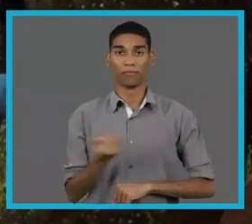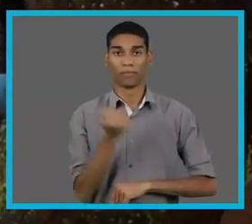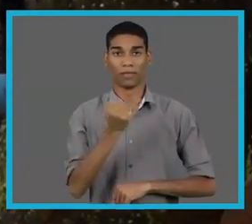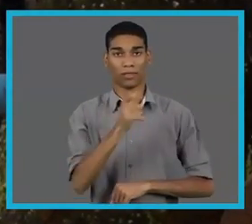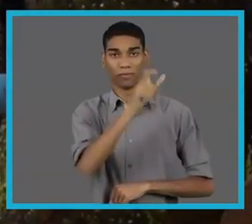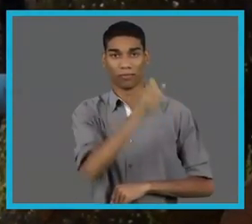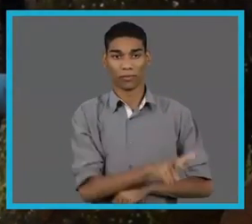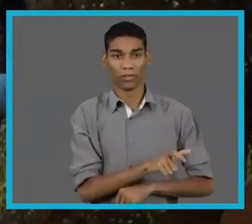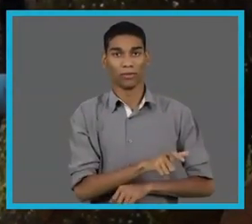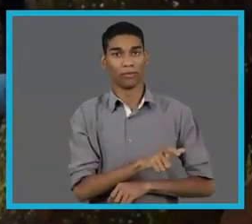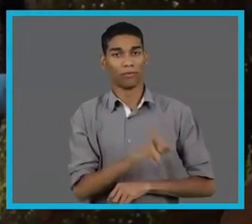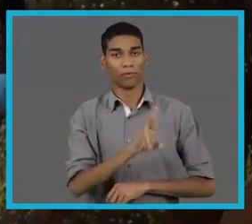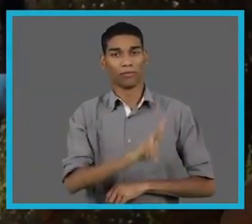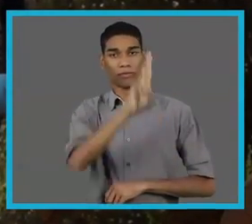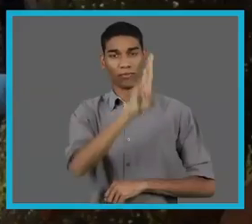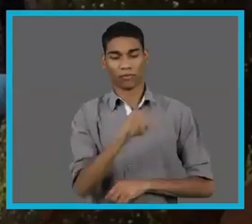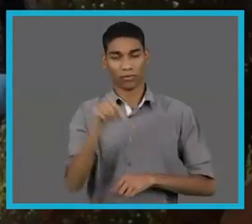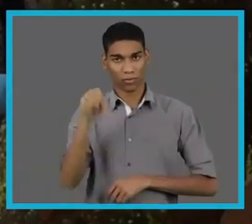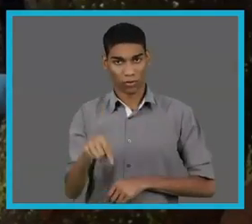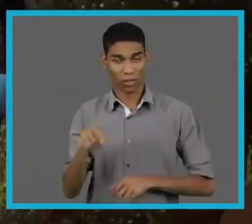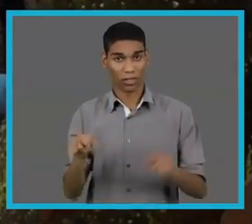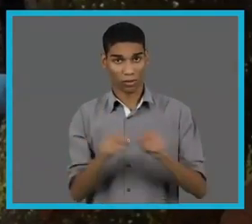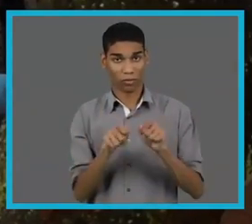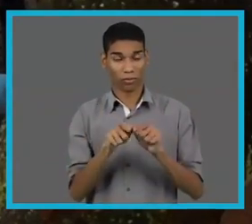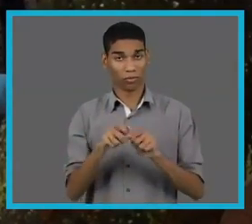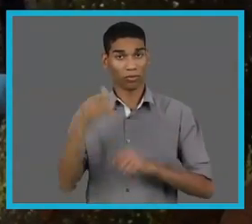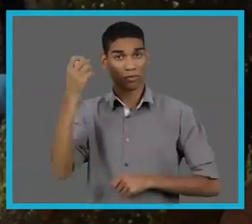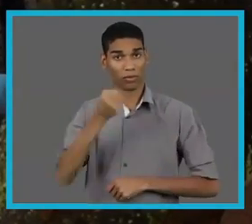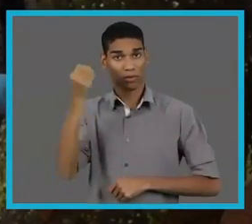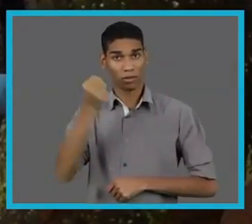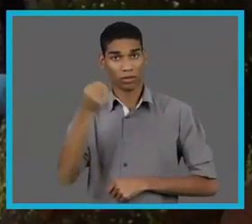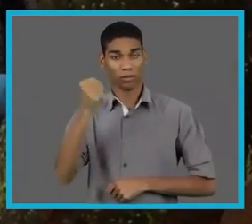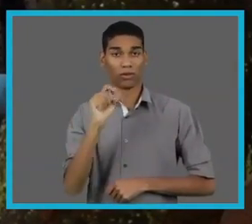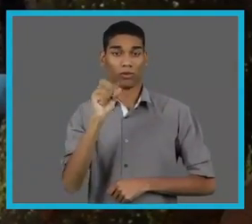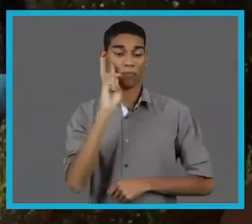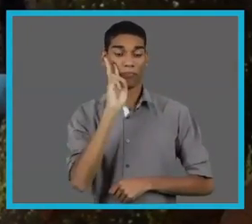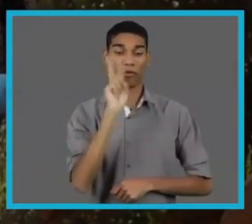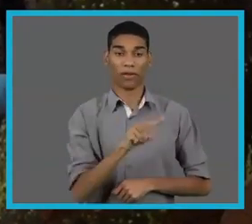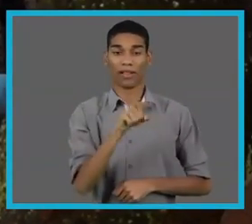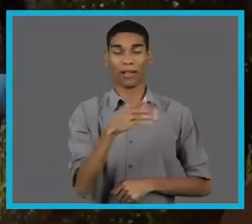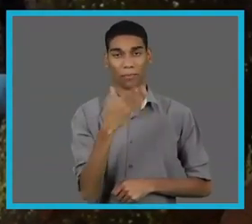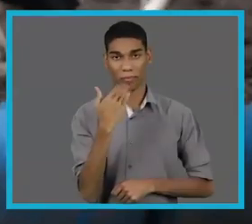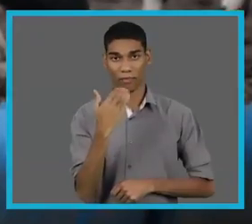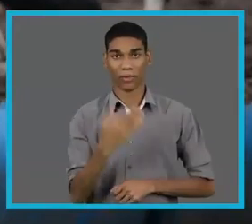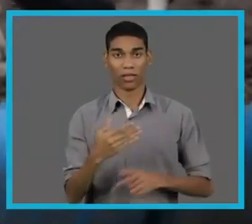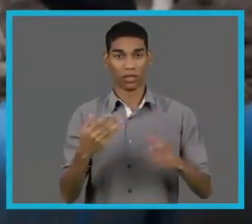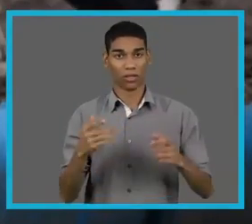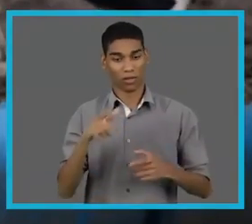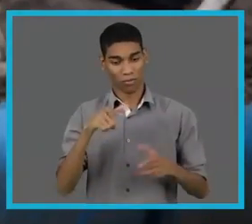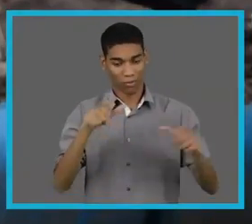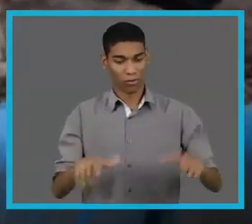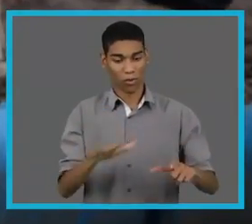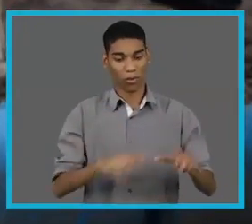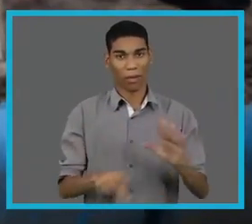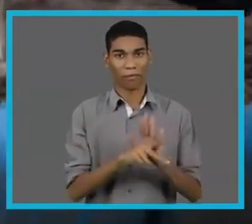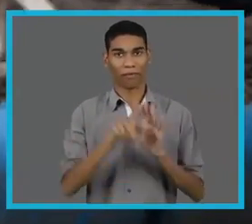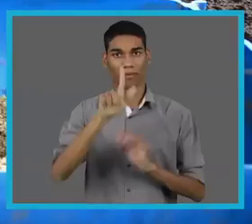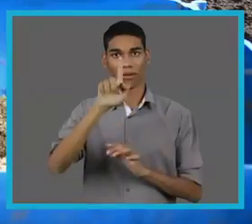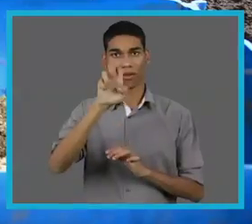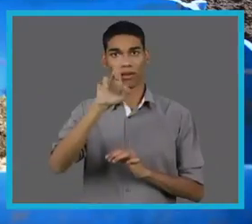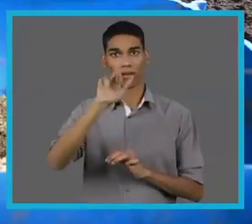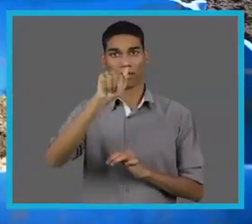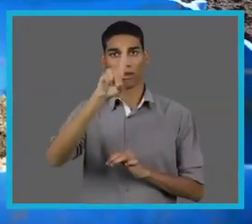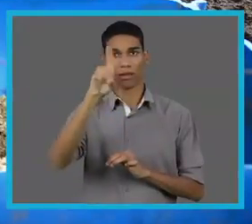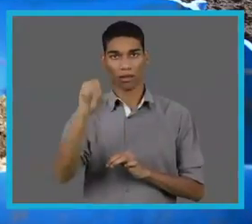mais importante para um produtor, no caso da produção de leite, é olhar para o alimento. Na propriedade do seu Geraldo,